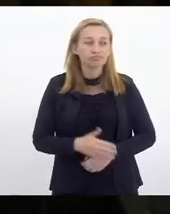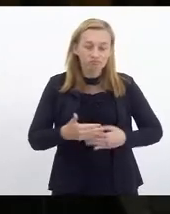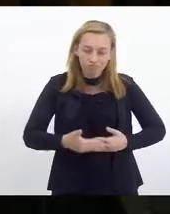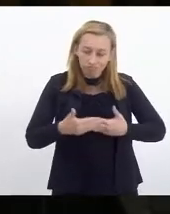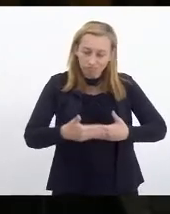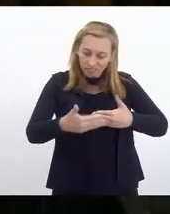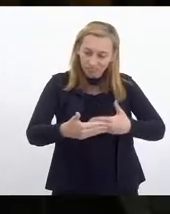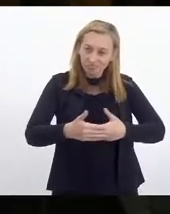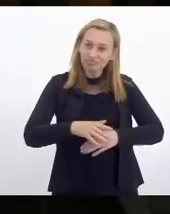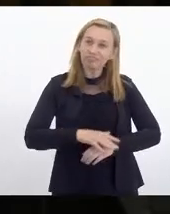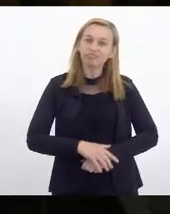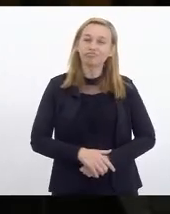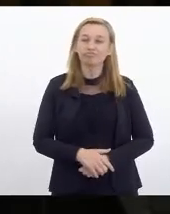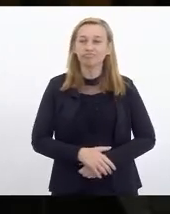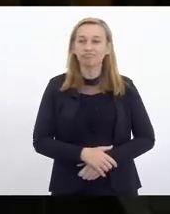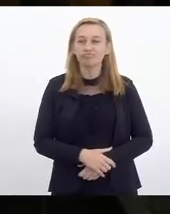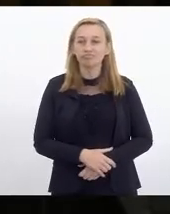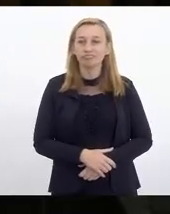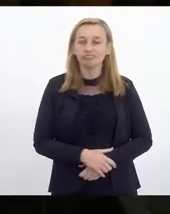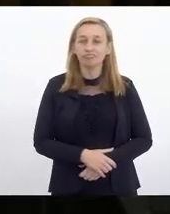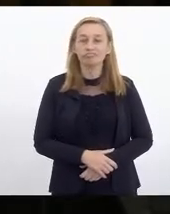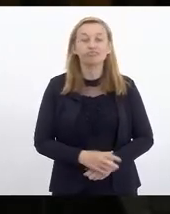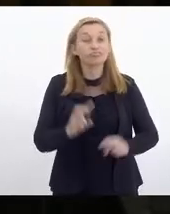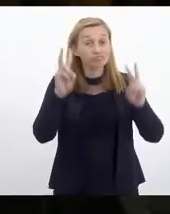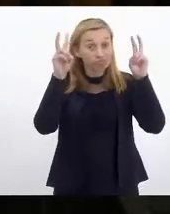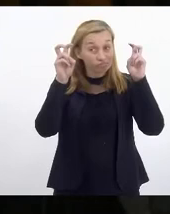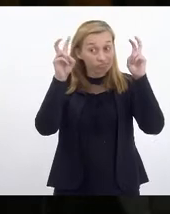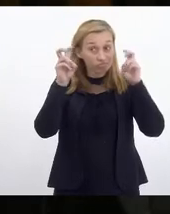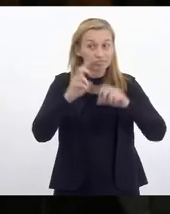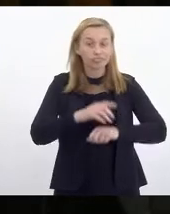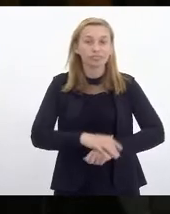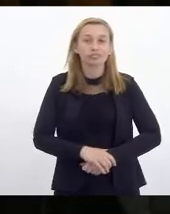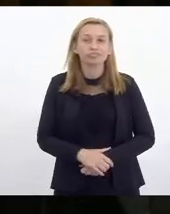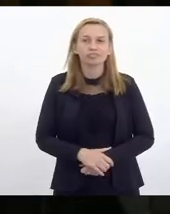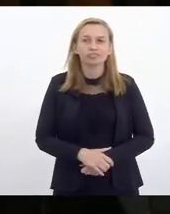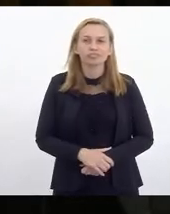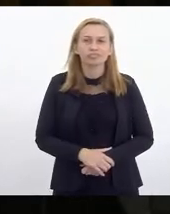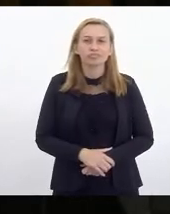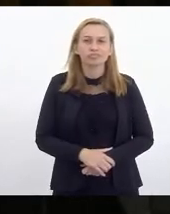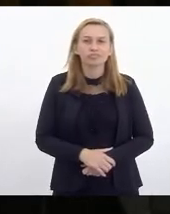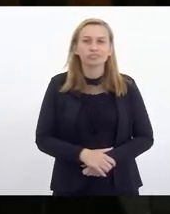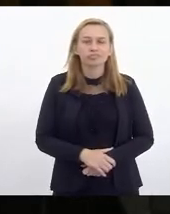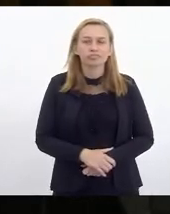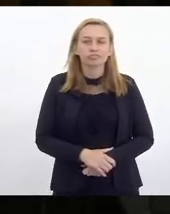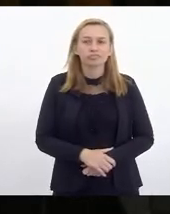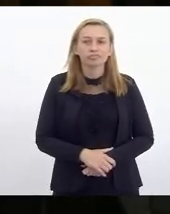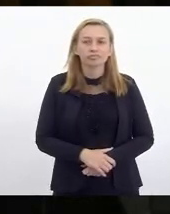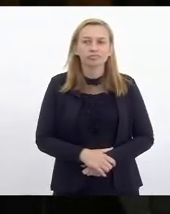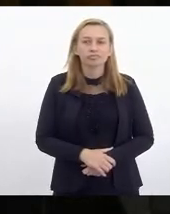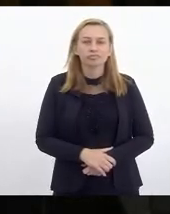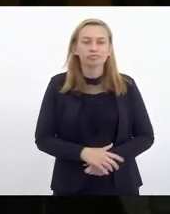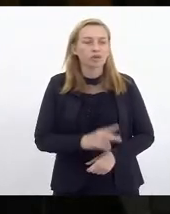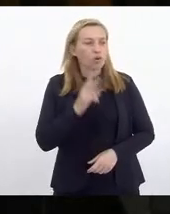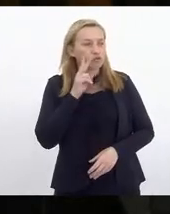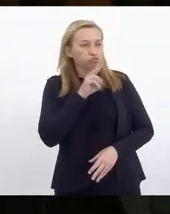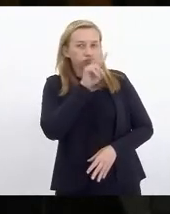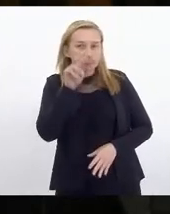avançar no tema sob o ponto de vista da